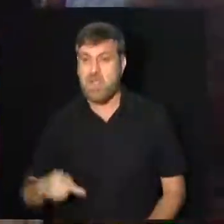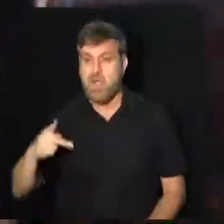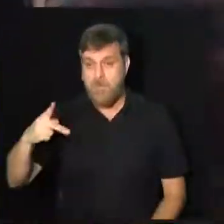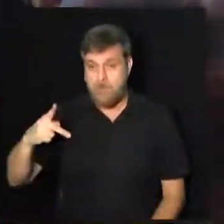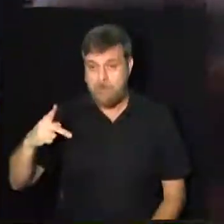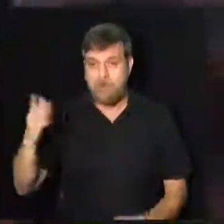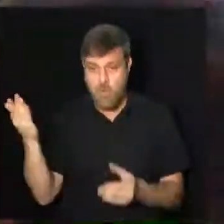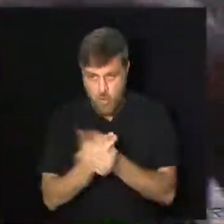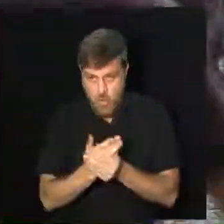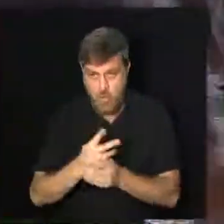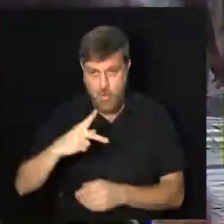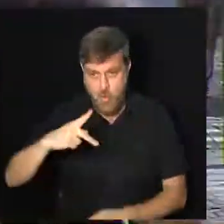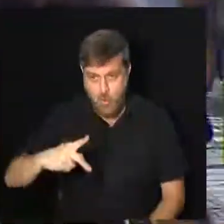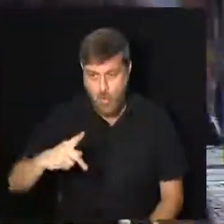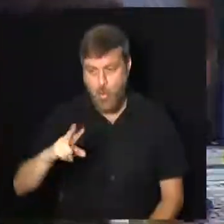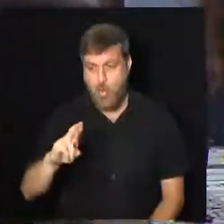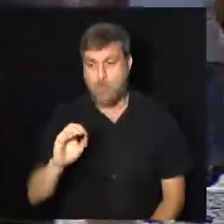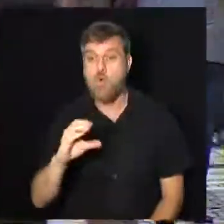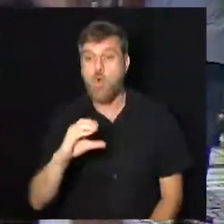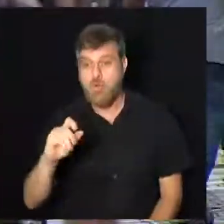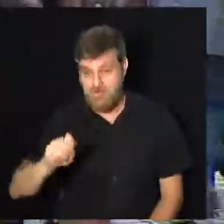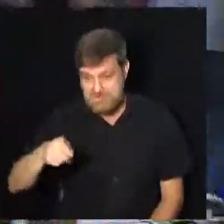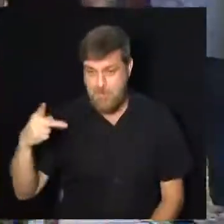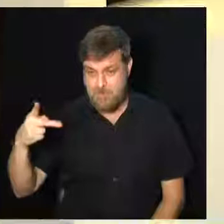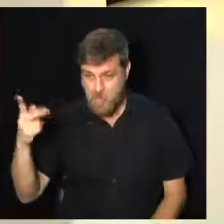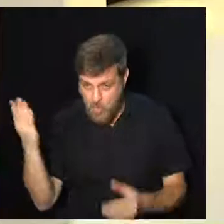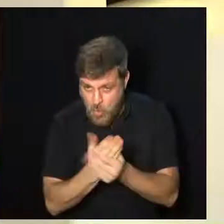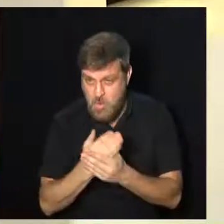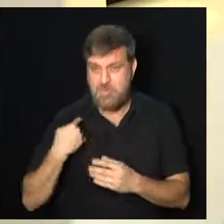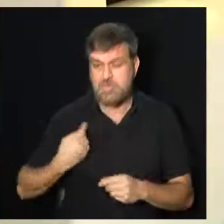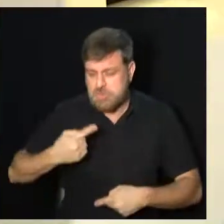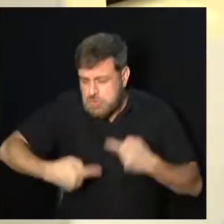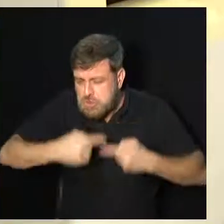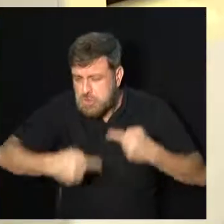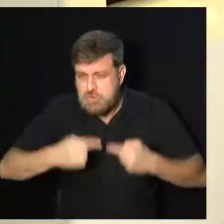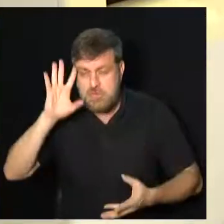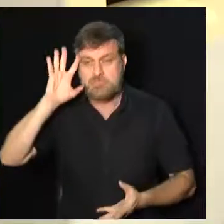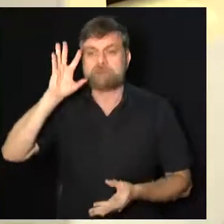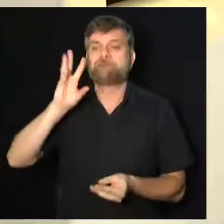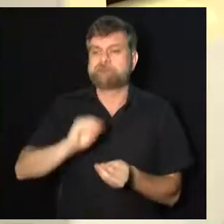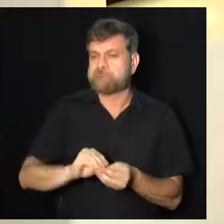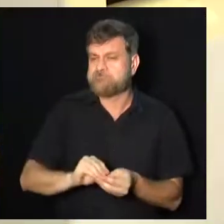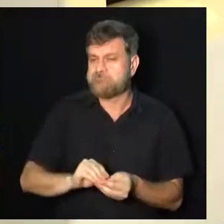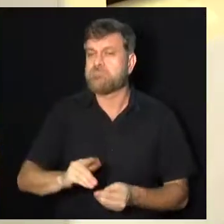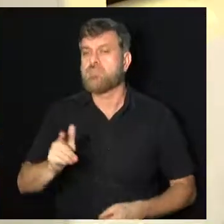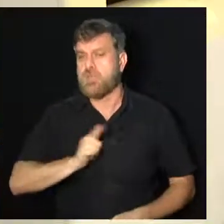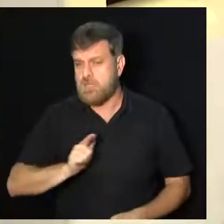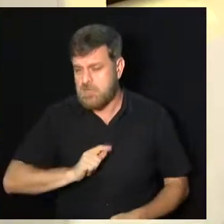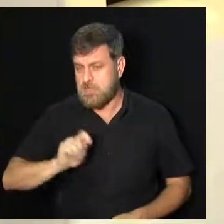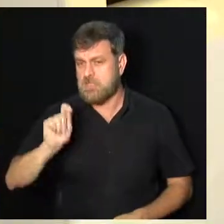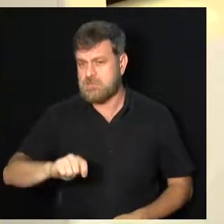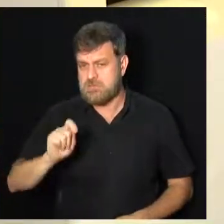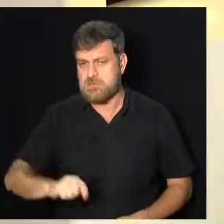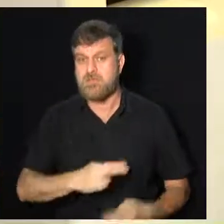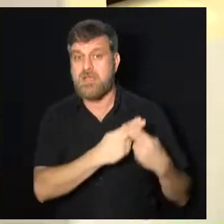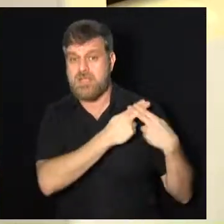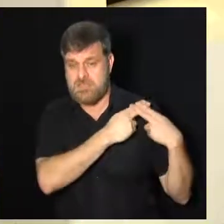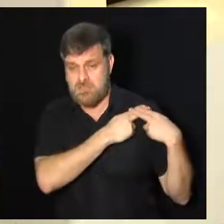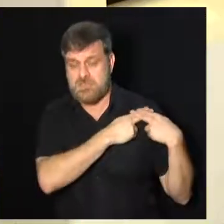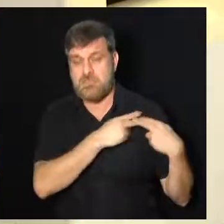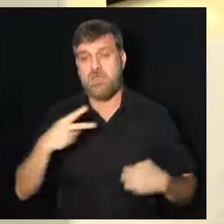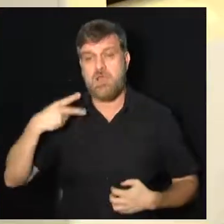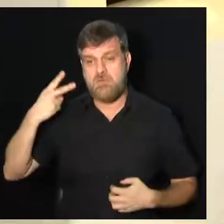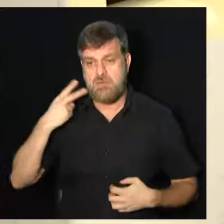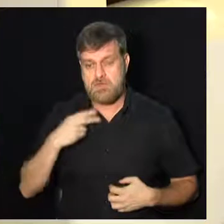PROCON, discutimos esses assuntos e chegamos ao entendimento que existe uma prerrogativa para o município